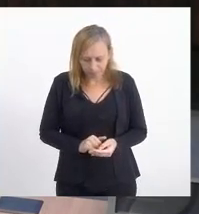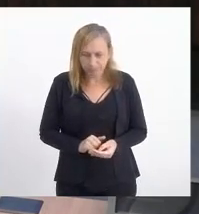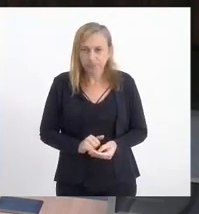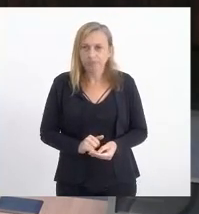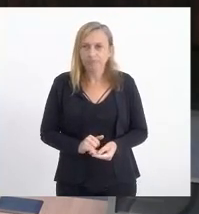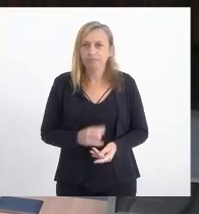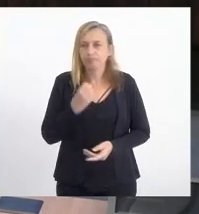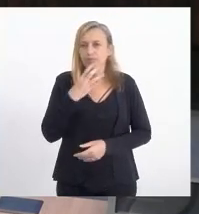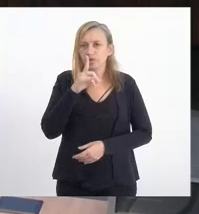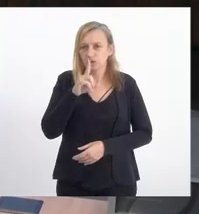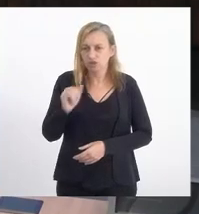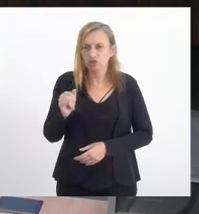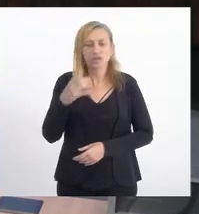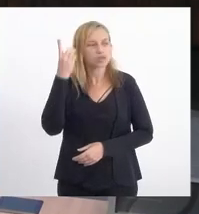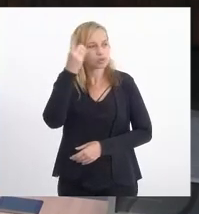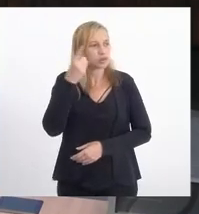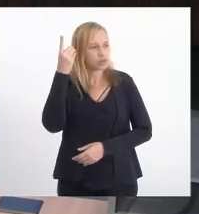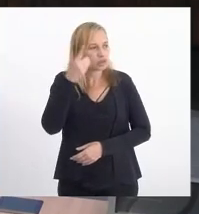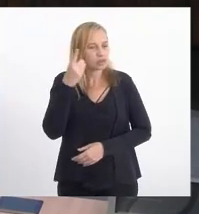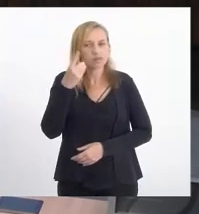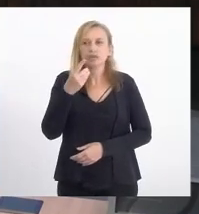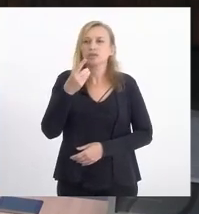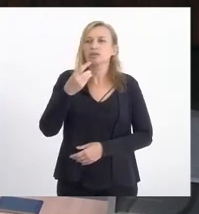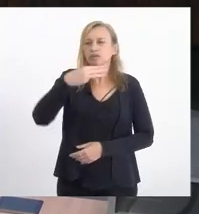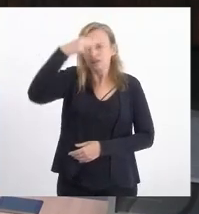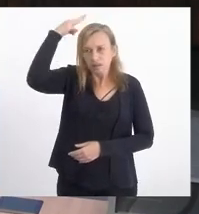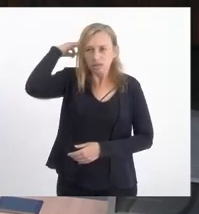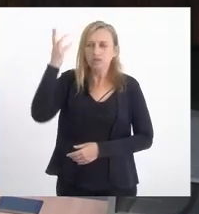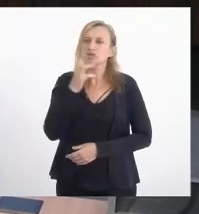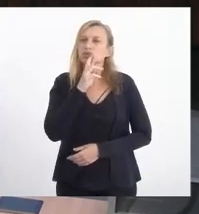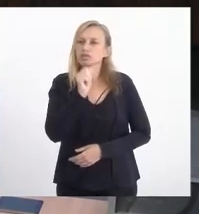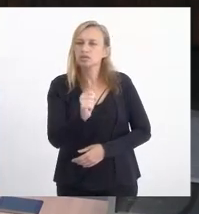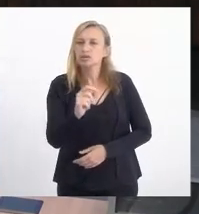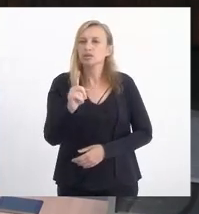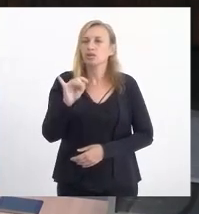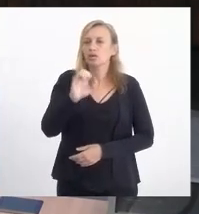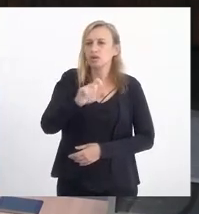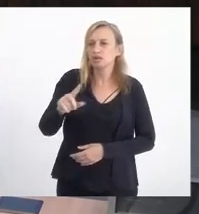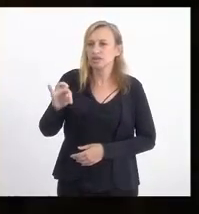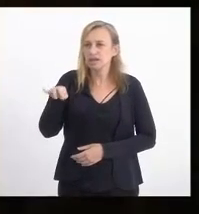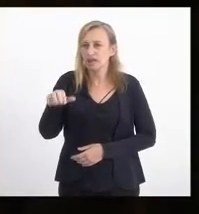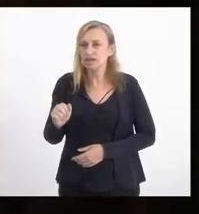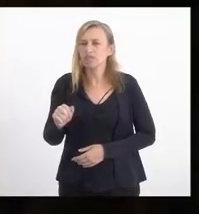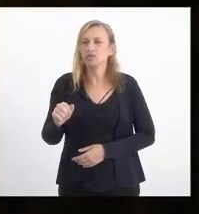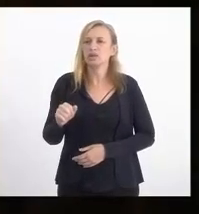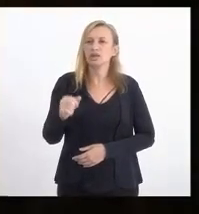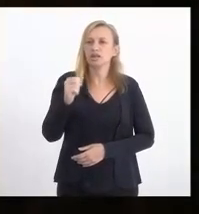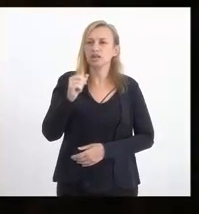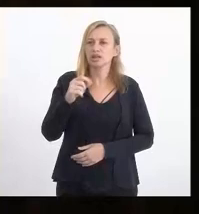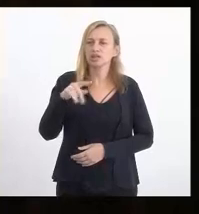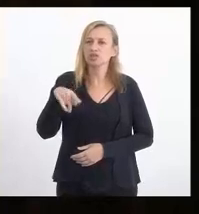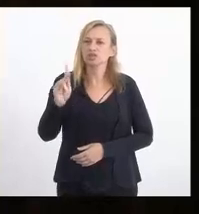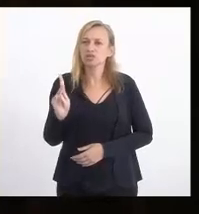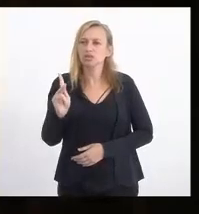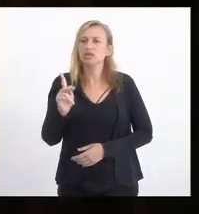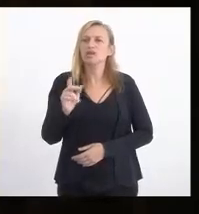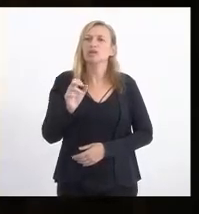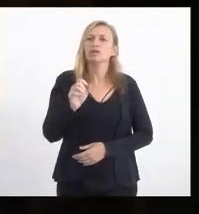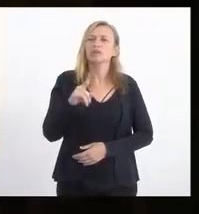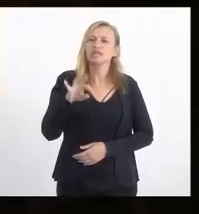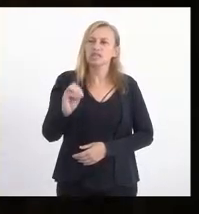Oi bom dia Deputado Márcio Pacheco Rodrigo Amorim Coronel Salema Alexandre kinock lote Marcelo